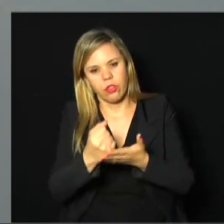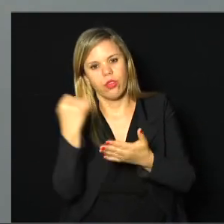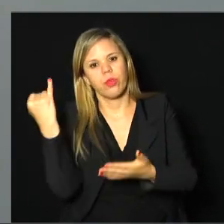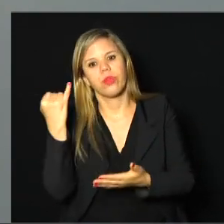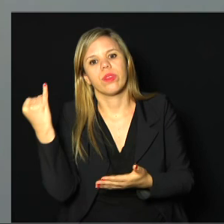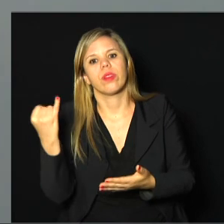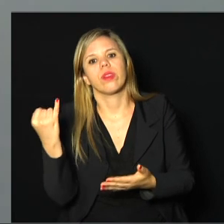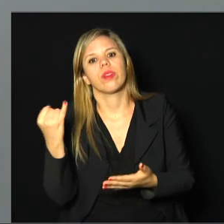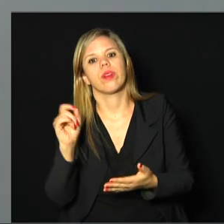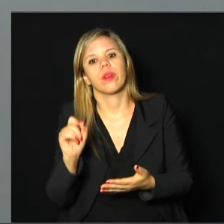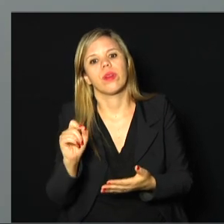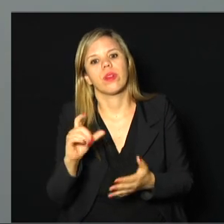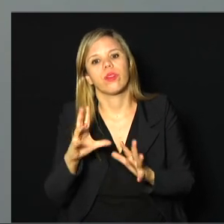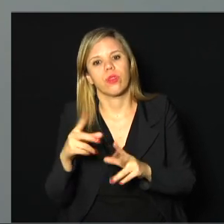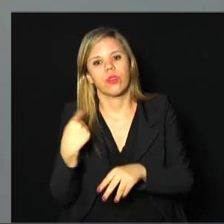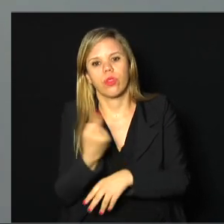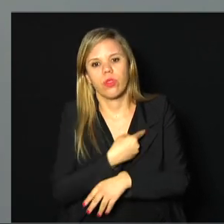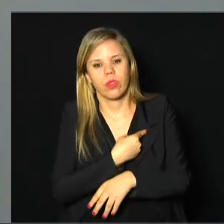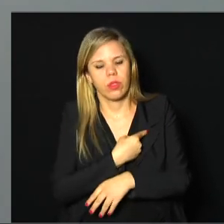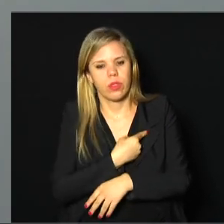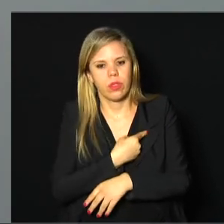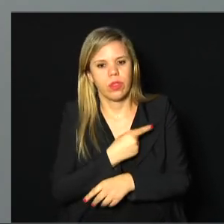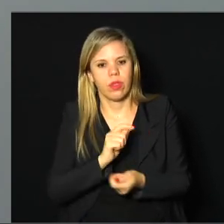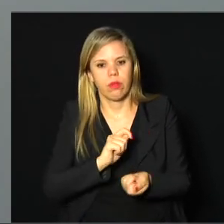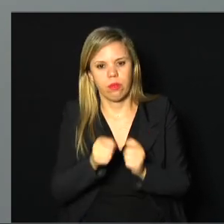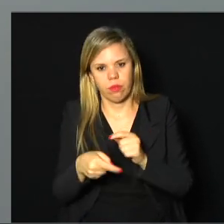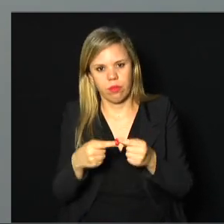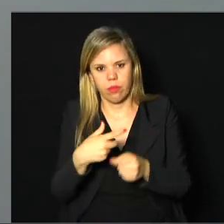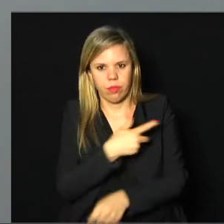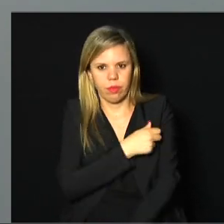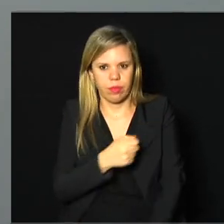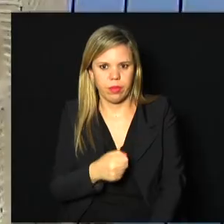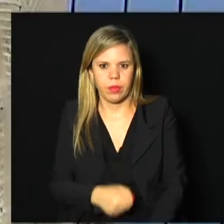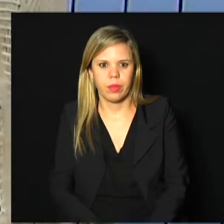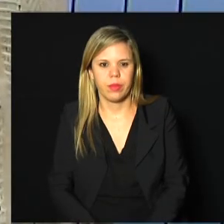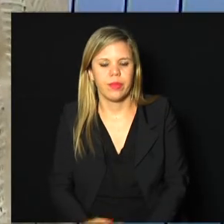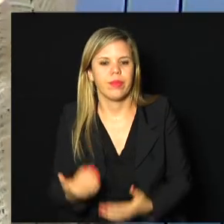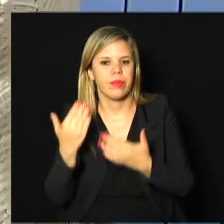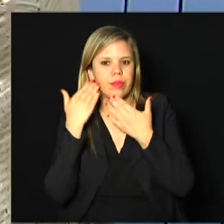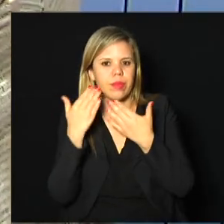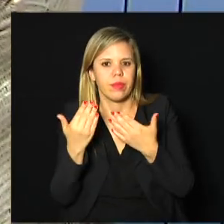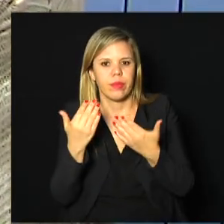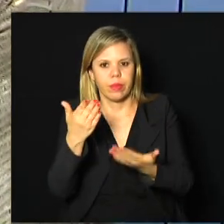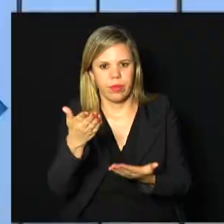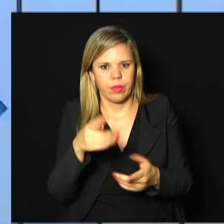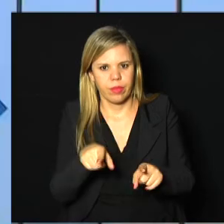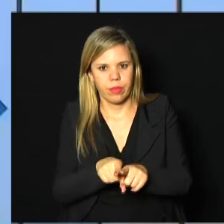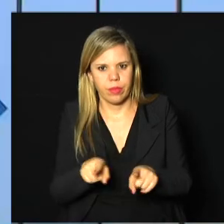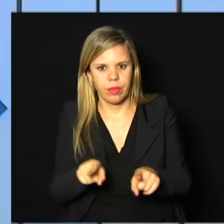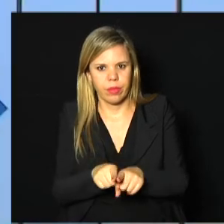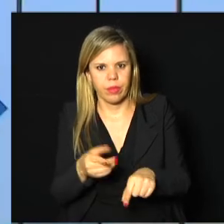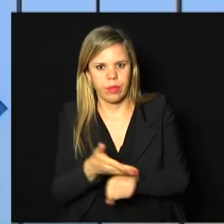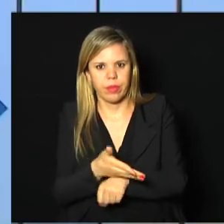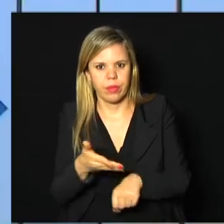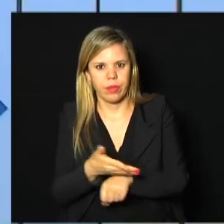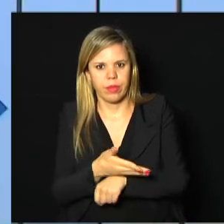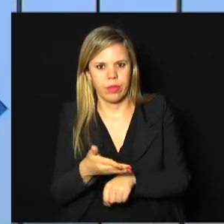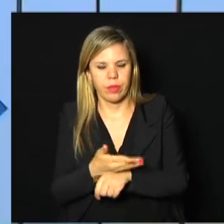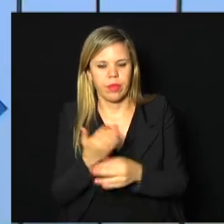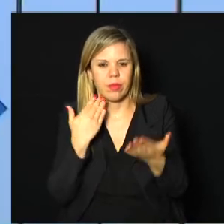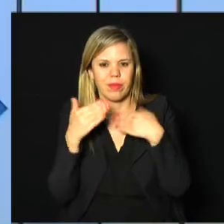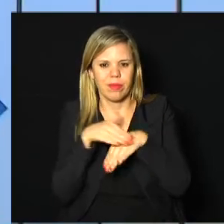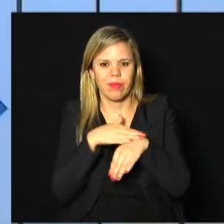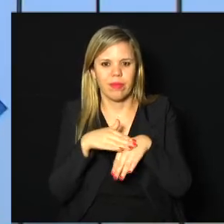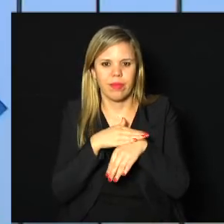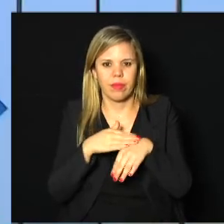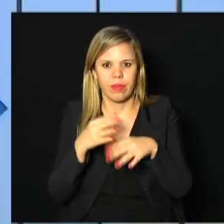esclarecido a importância que é todos nós estarmos adequadamente vacinados. Muito obrigada e obrigada a você também que participou desse